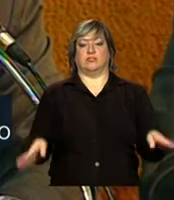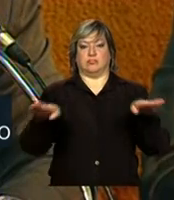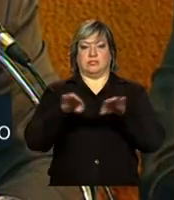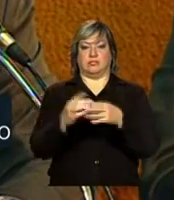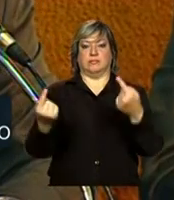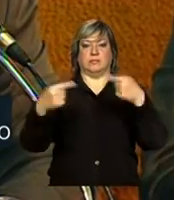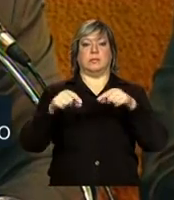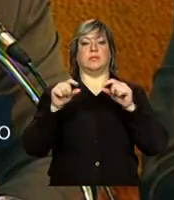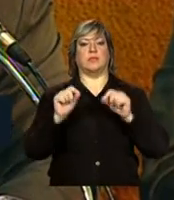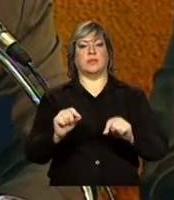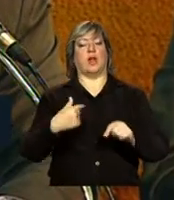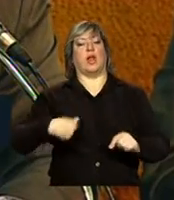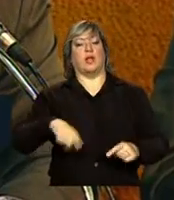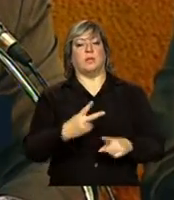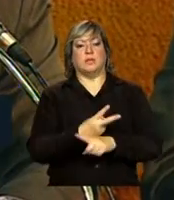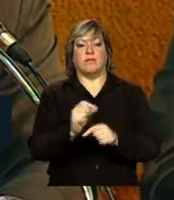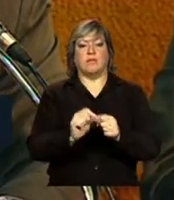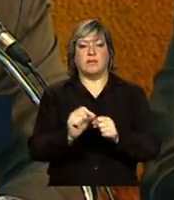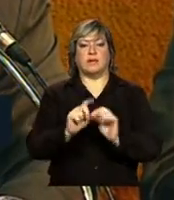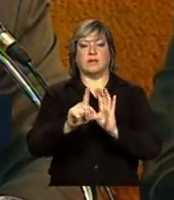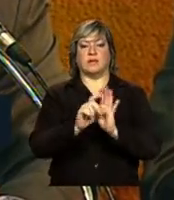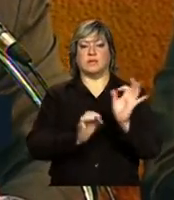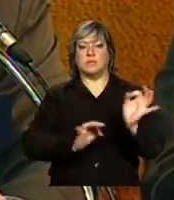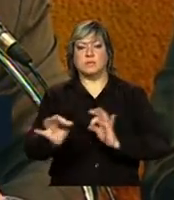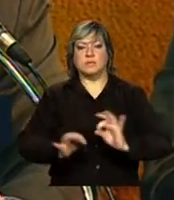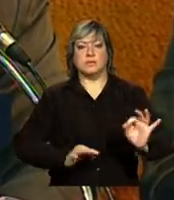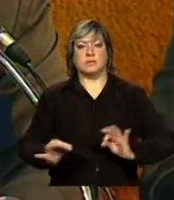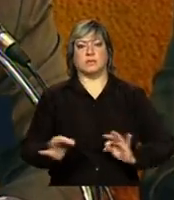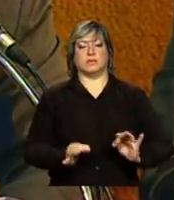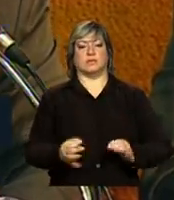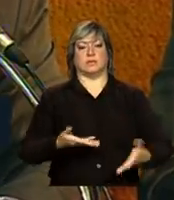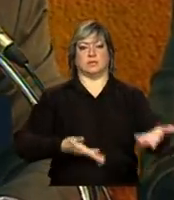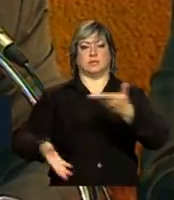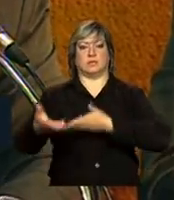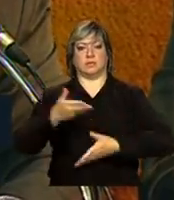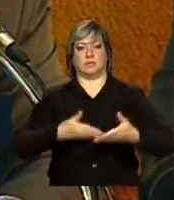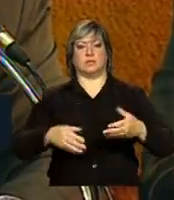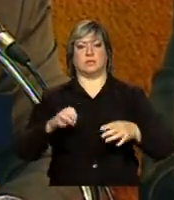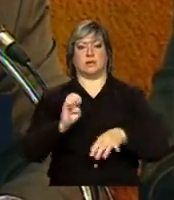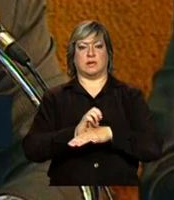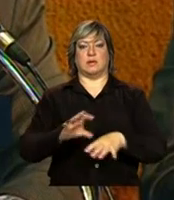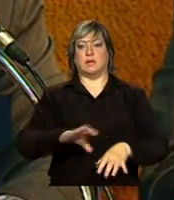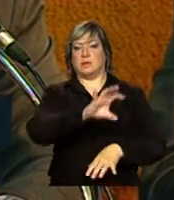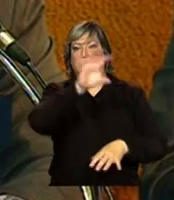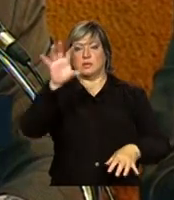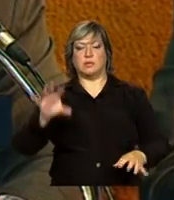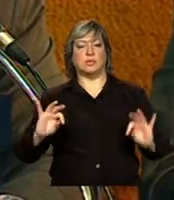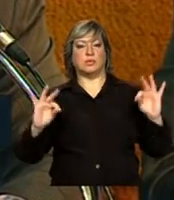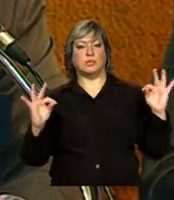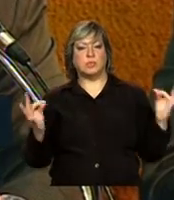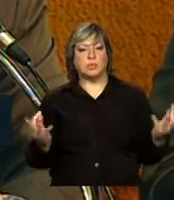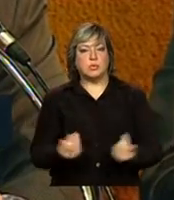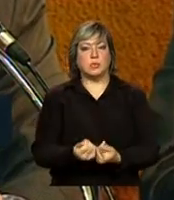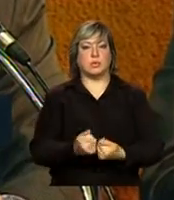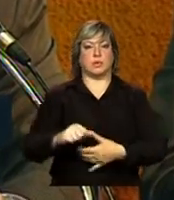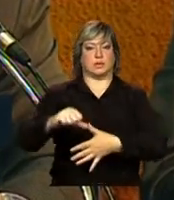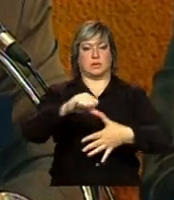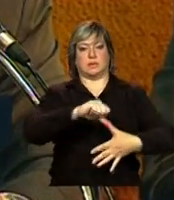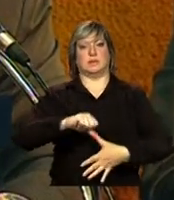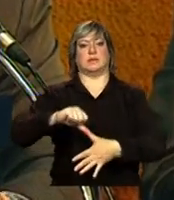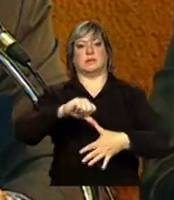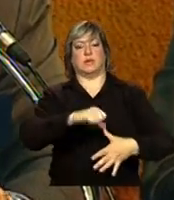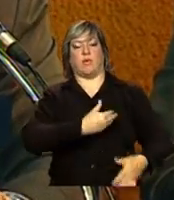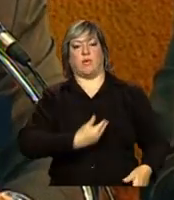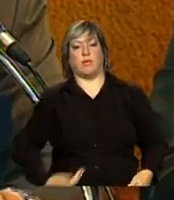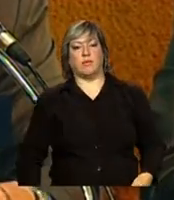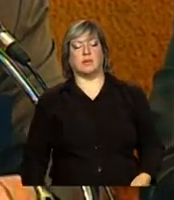institucionalidade nós estamos buscando viabilizar por meio da comunidade de Estados latinoamericanos e caribenhos tivemos inclusive ontem uma reunião